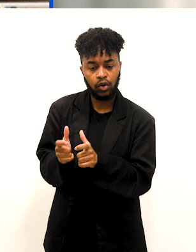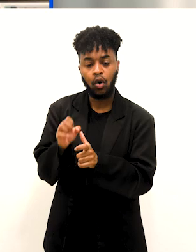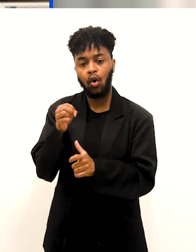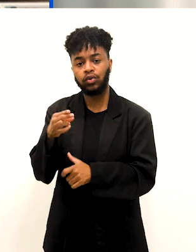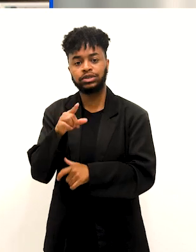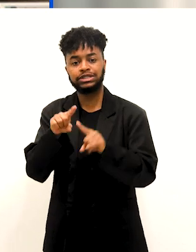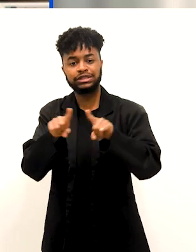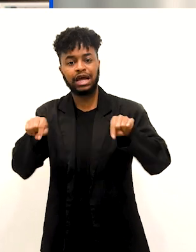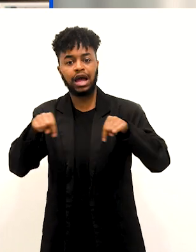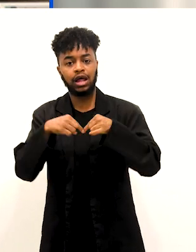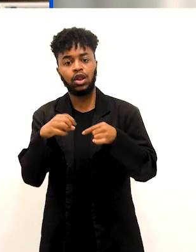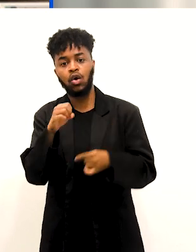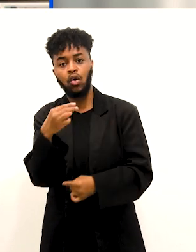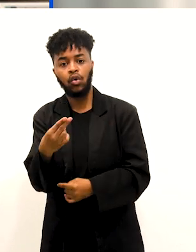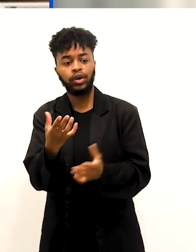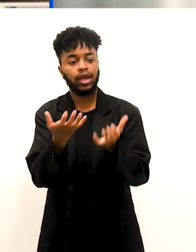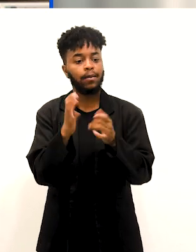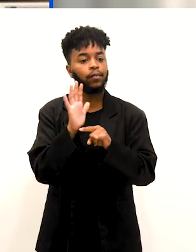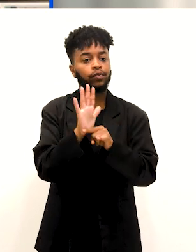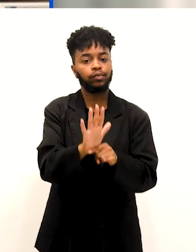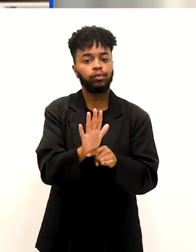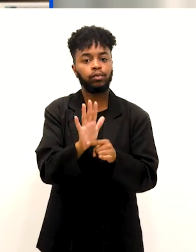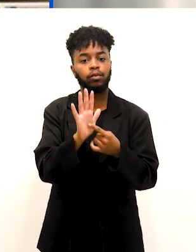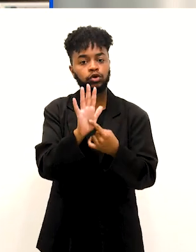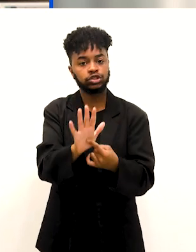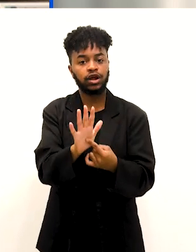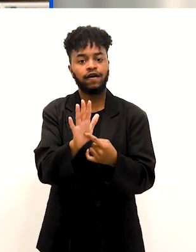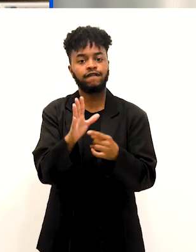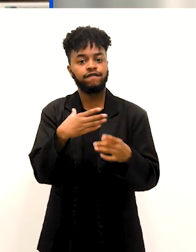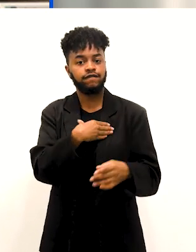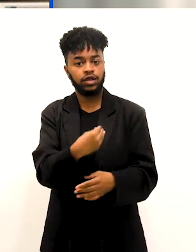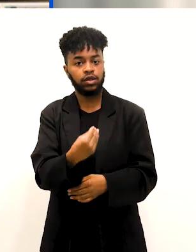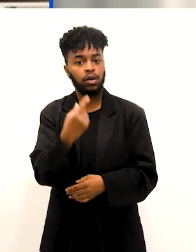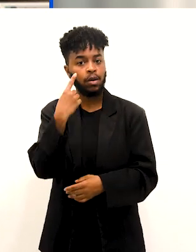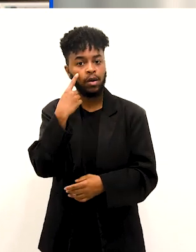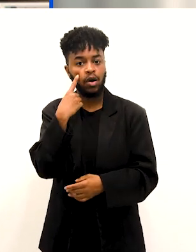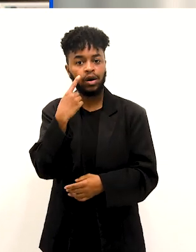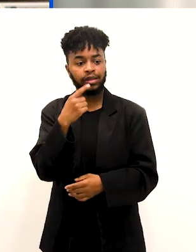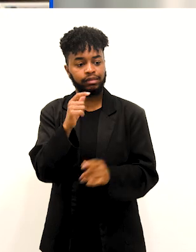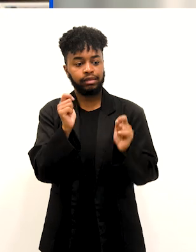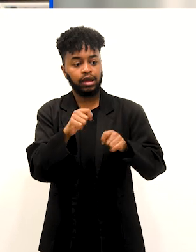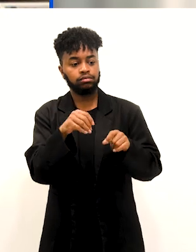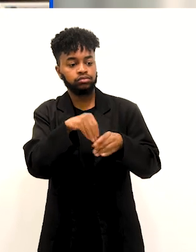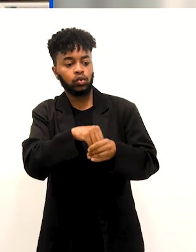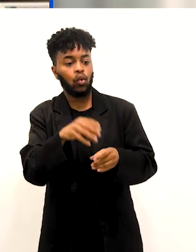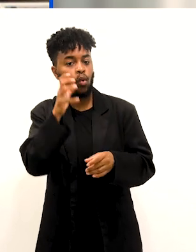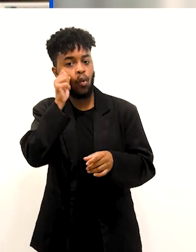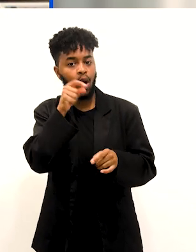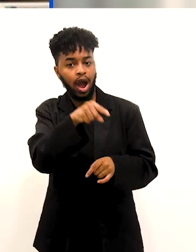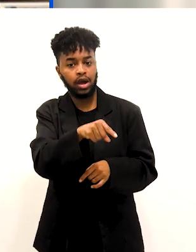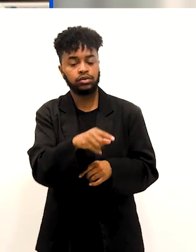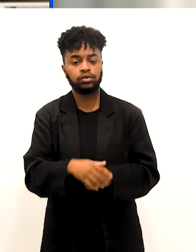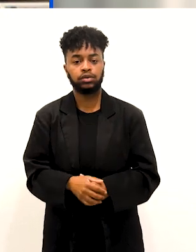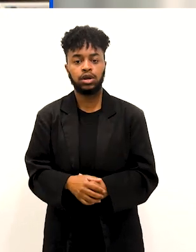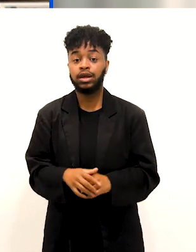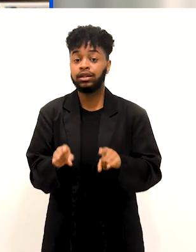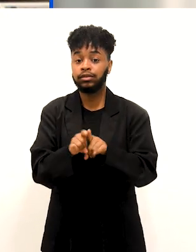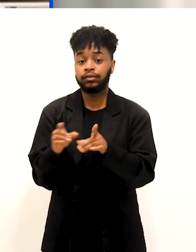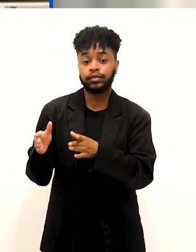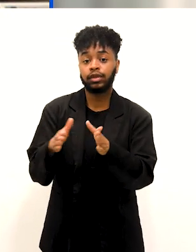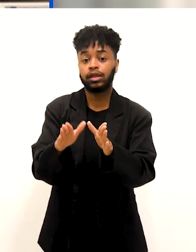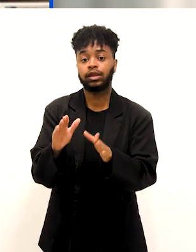sala, depois eu quero mostrar para meus filhos que dá para viver bem numa casa minimalista, a gente começa a trabalhar os quartos dele. Então, esse é um caminho interessante. Outro